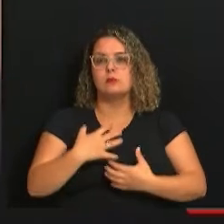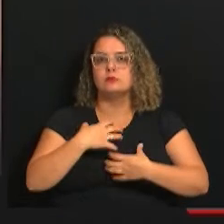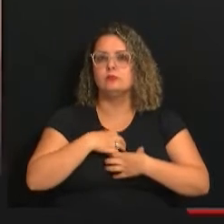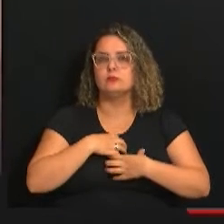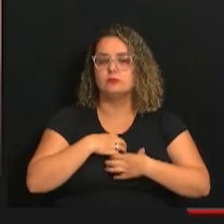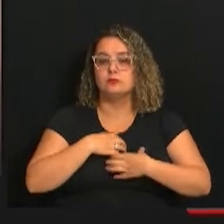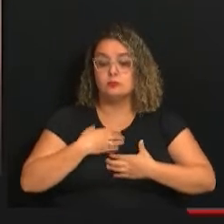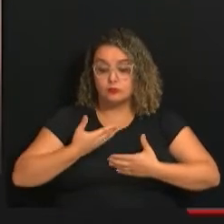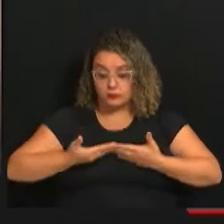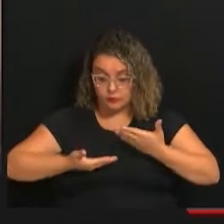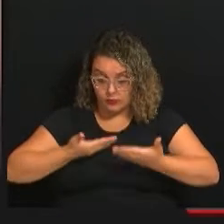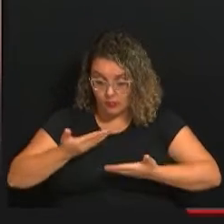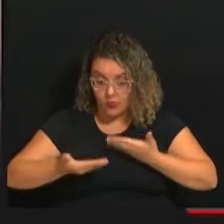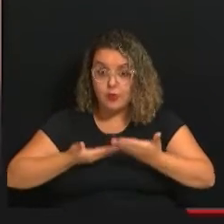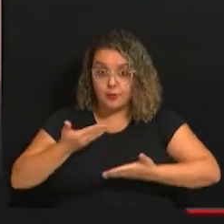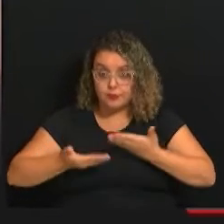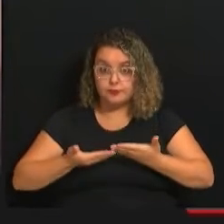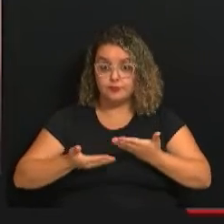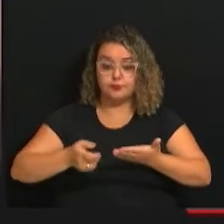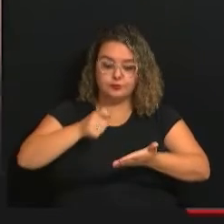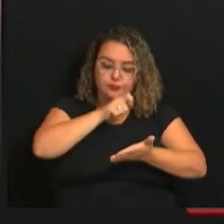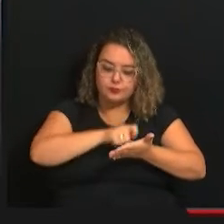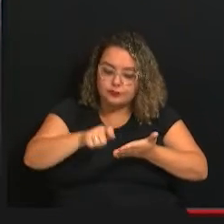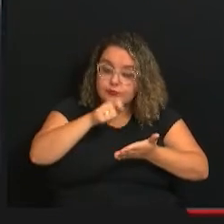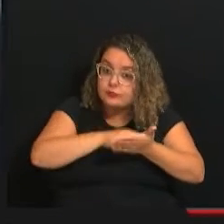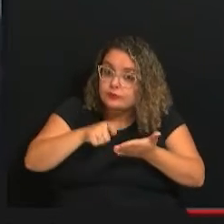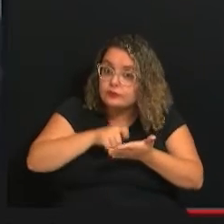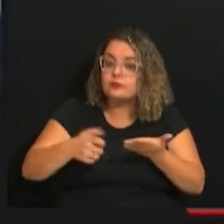achavam melhor evitar o assunto.